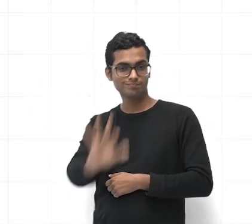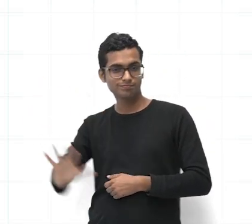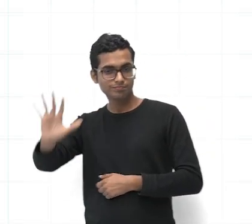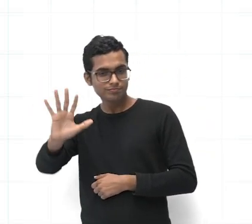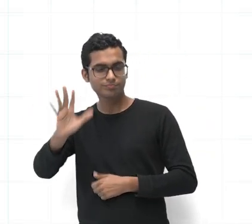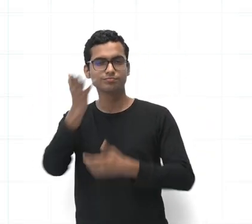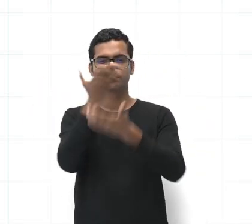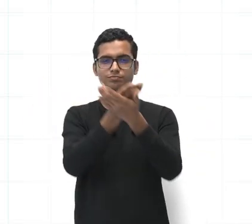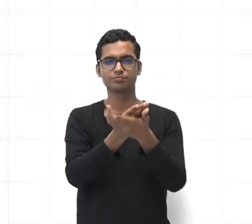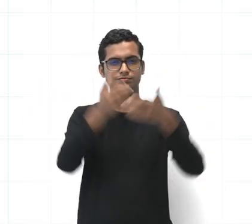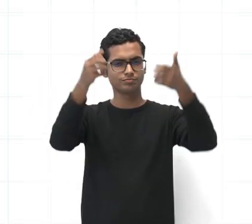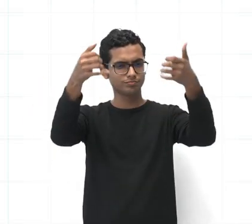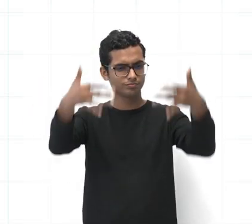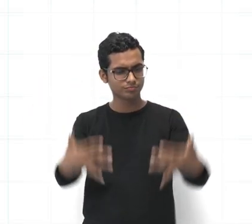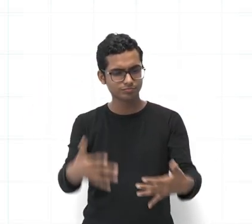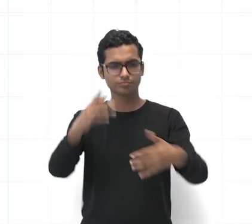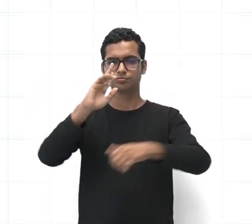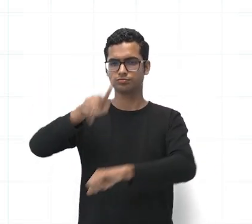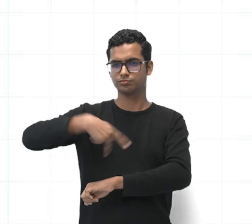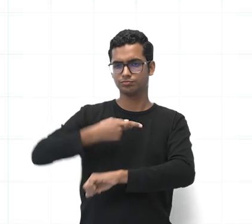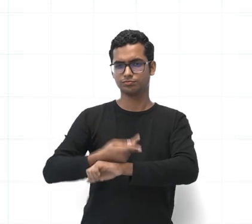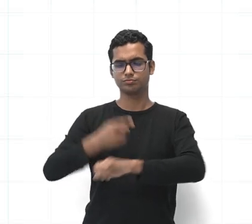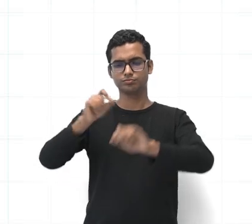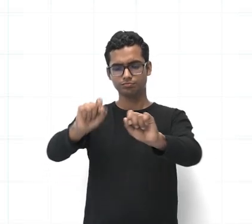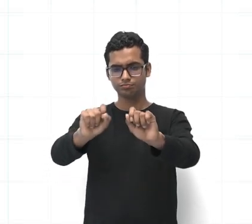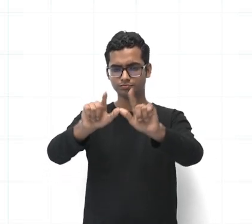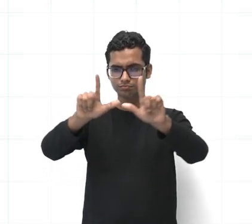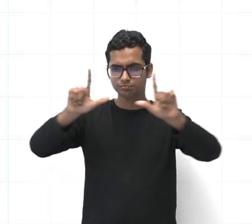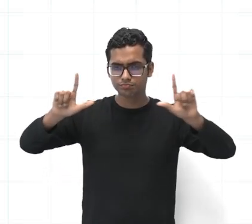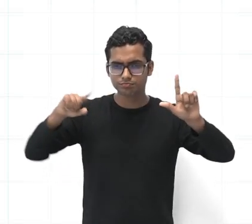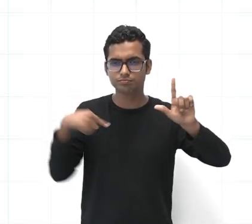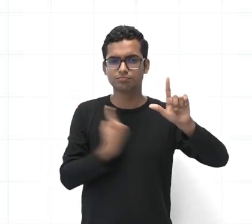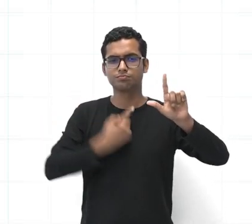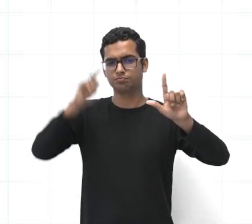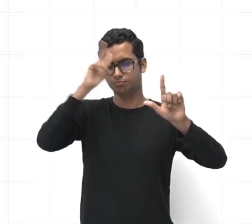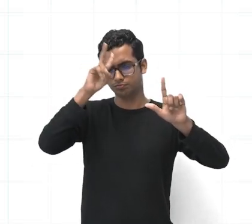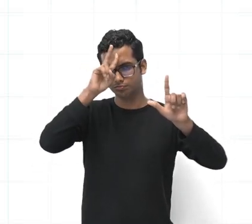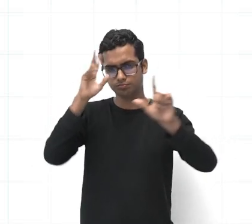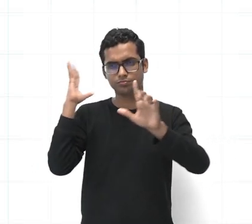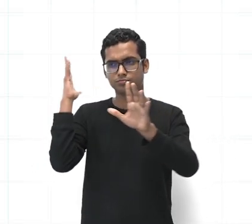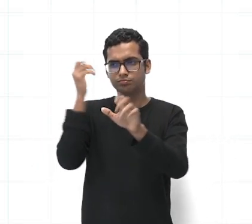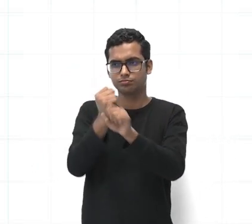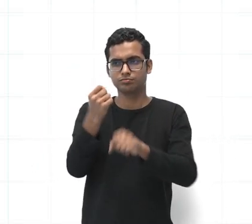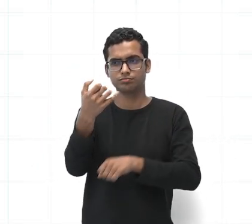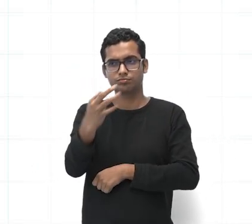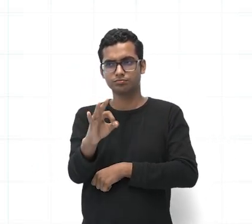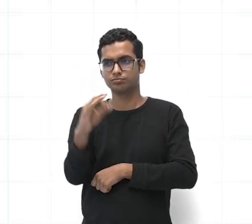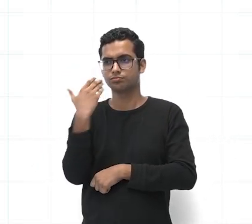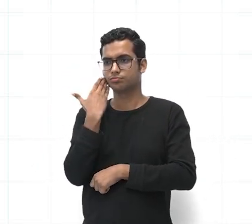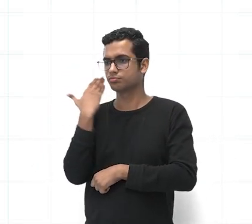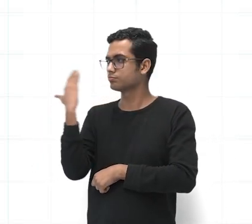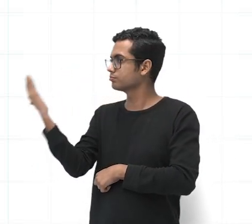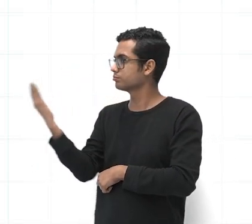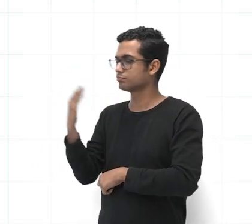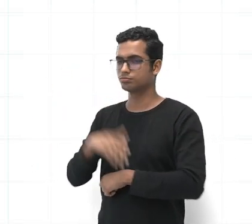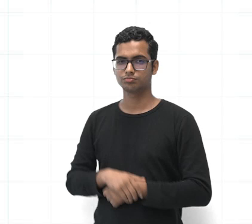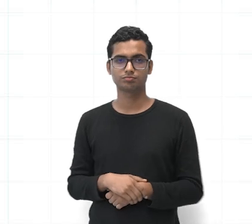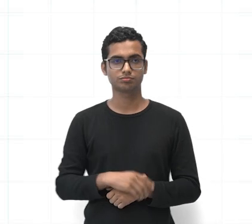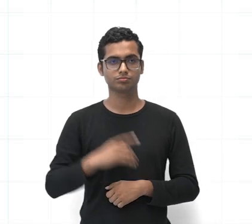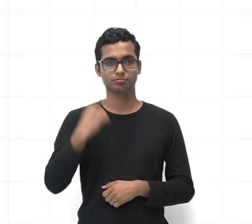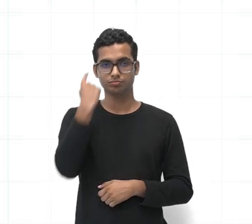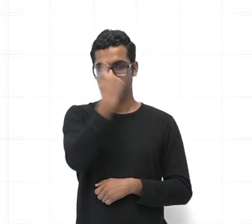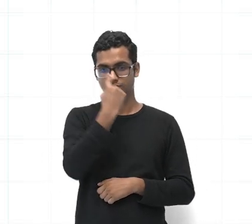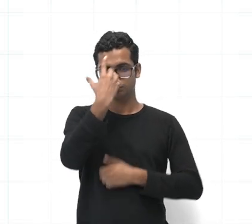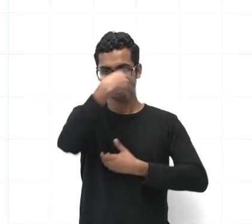enquanto eu vou explicando e depois a gente vai fazer um aumento para recapitular cada parte da imagem. Então, o olho interno ele é formado